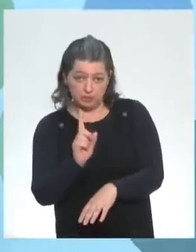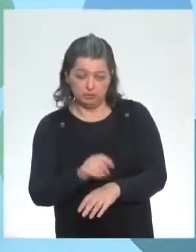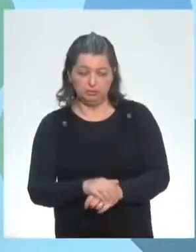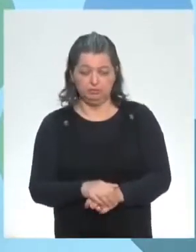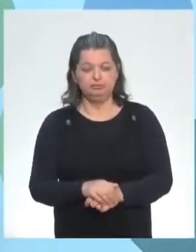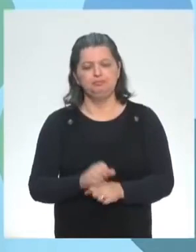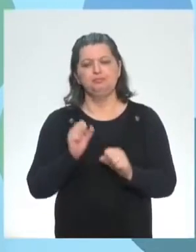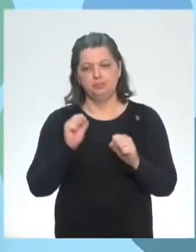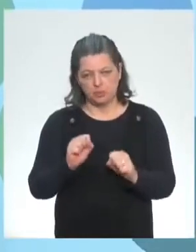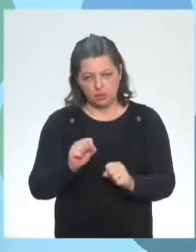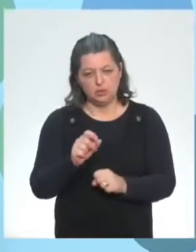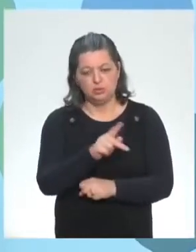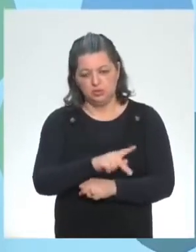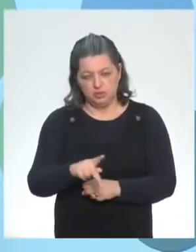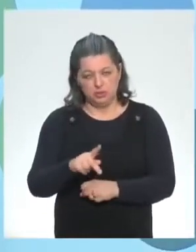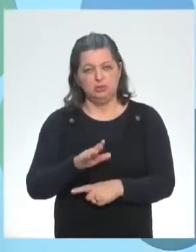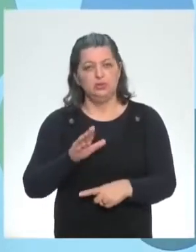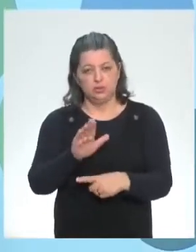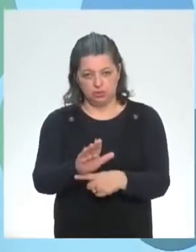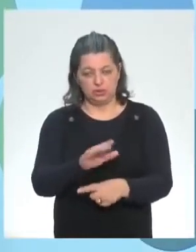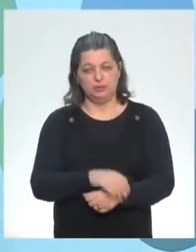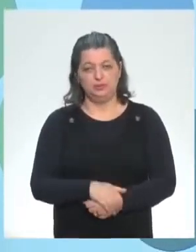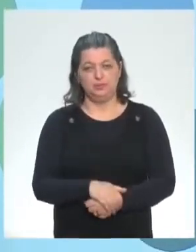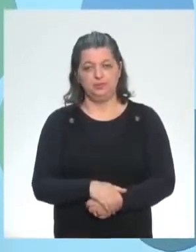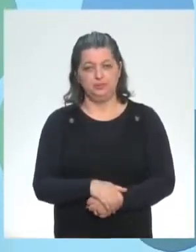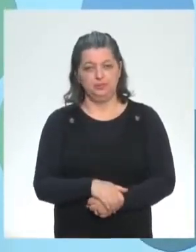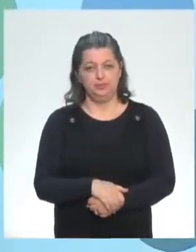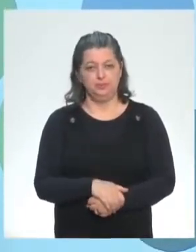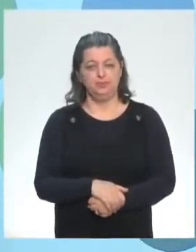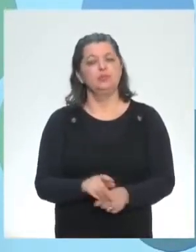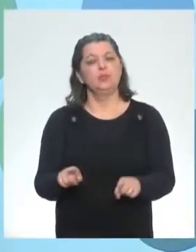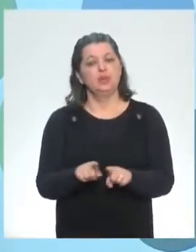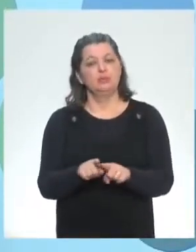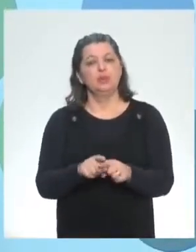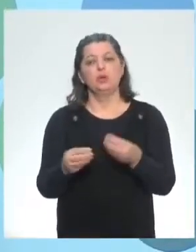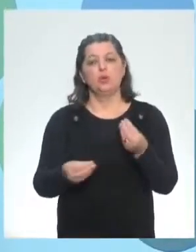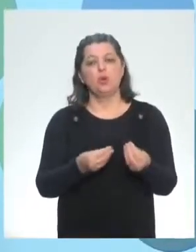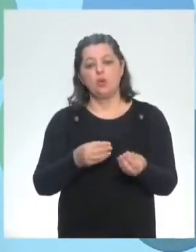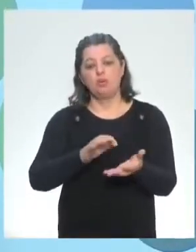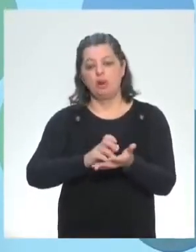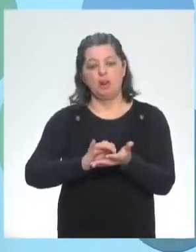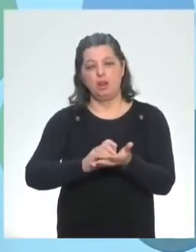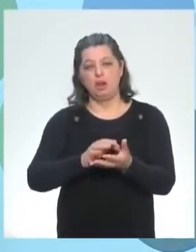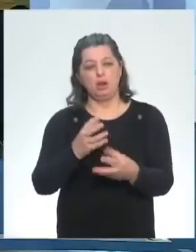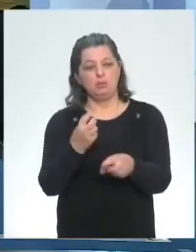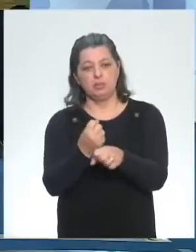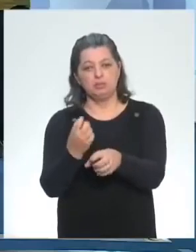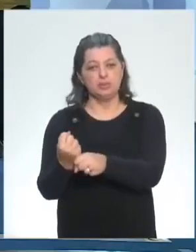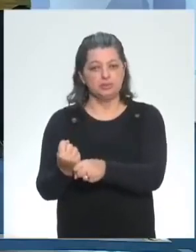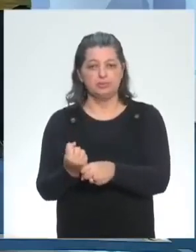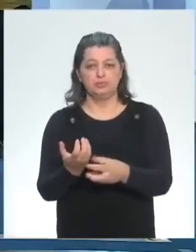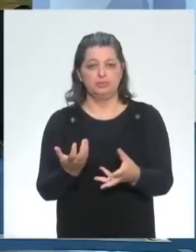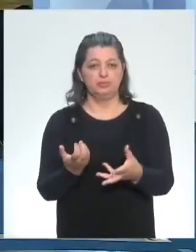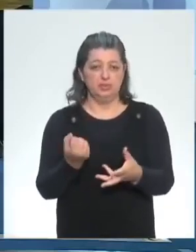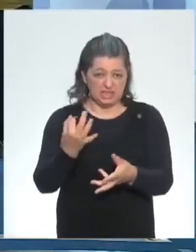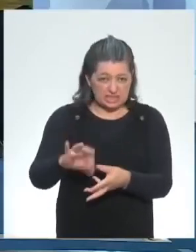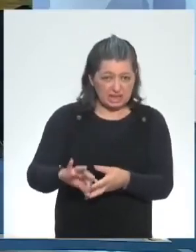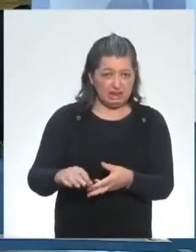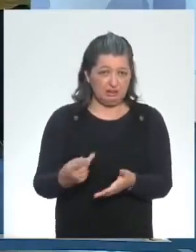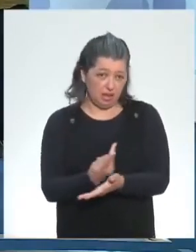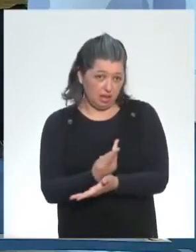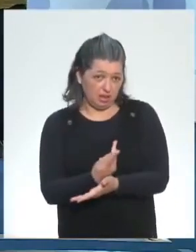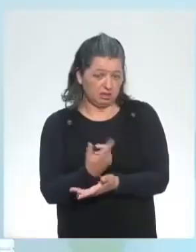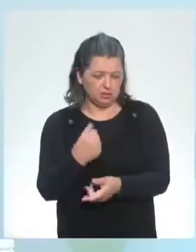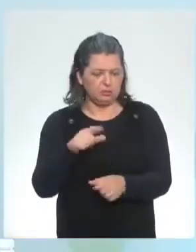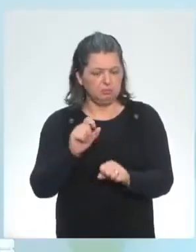com seus professores aí, estudante, para ajudar, né? E até mesmo para conferir o cálculo aí, né? Como é que ficou? Sim, confere o cálculo, se está tudo certinho, faça